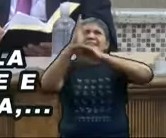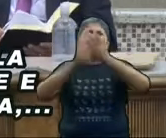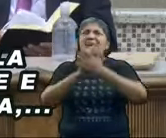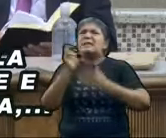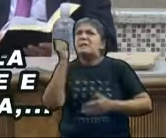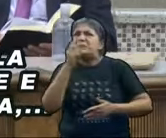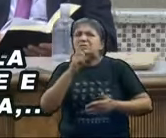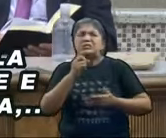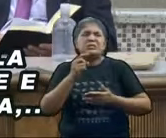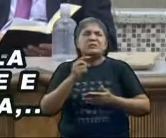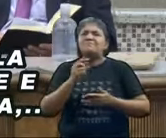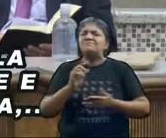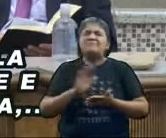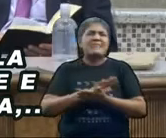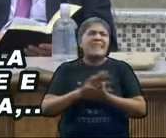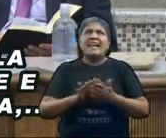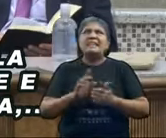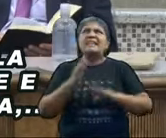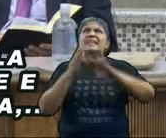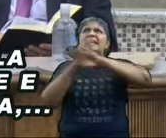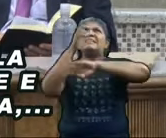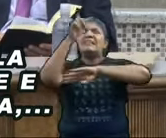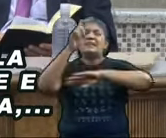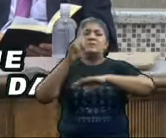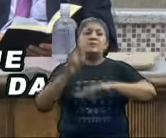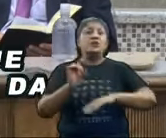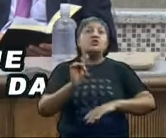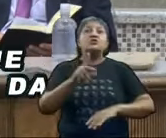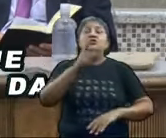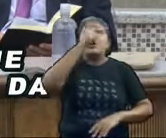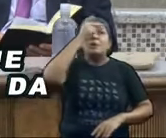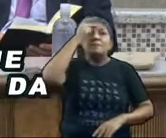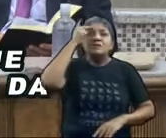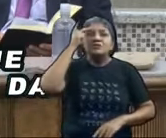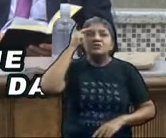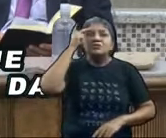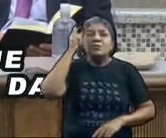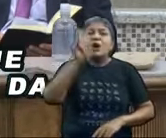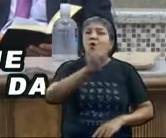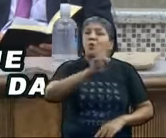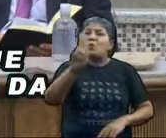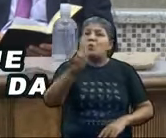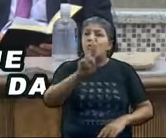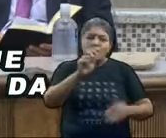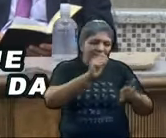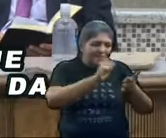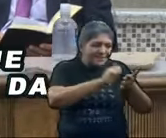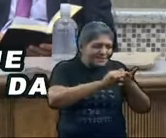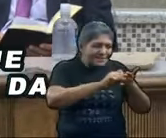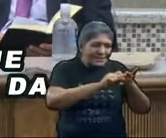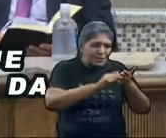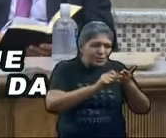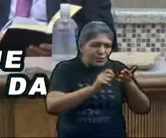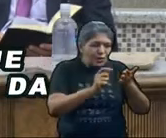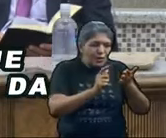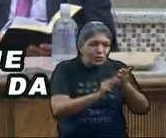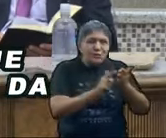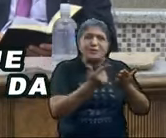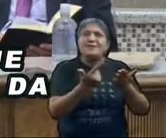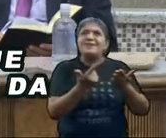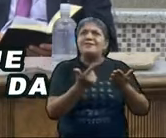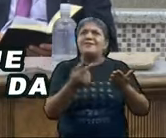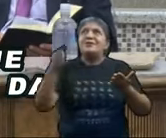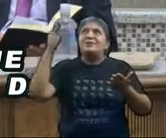mentira, mas só os que estão escritos no livro da vida do Cordeiro.